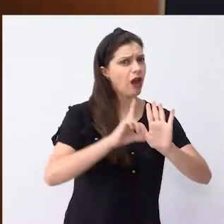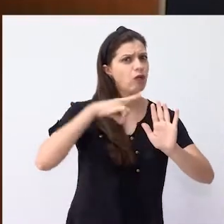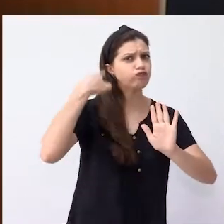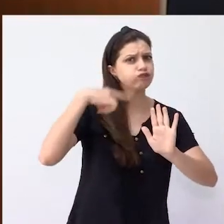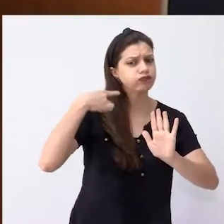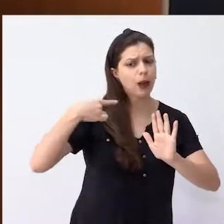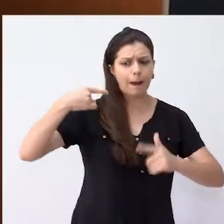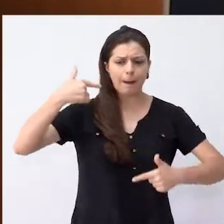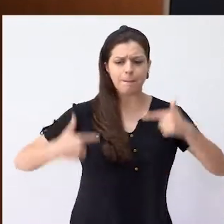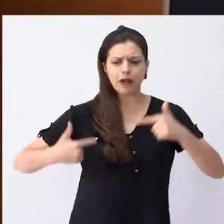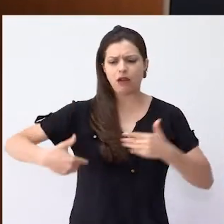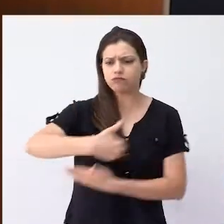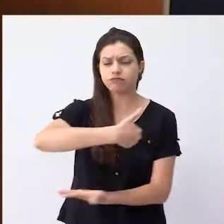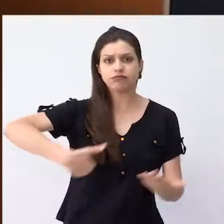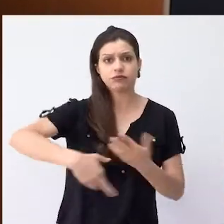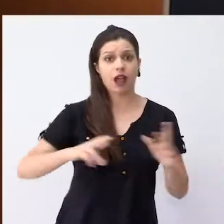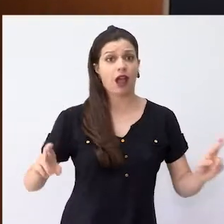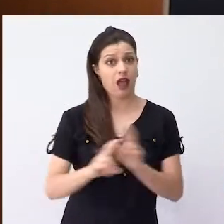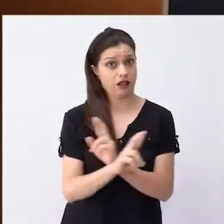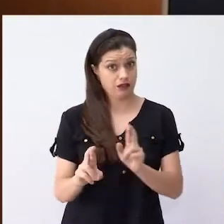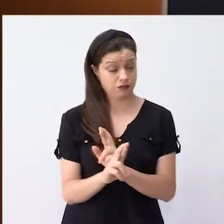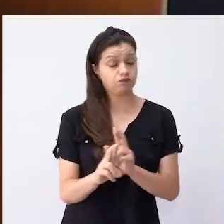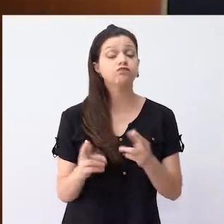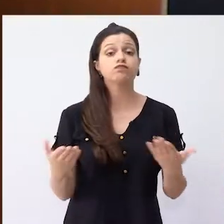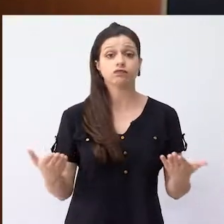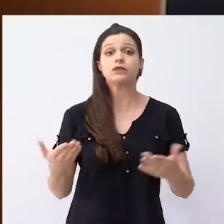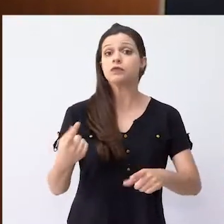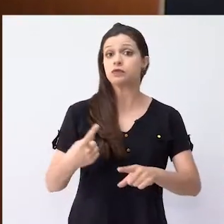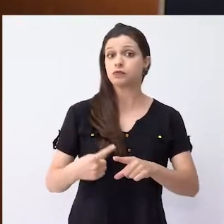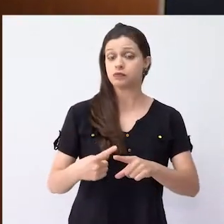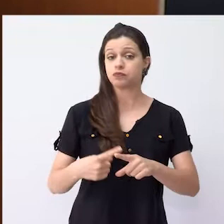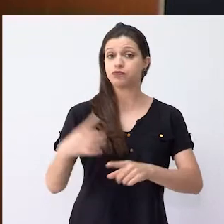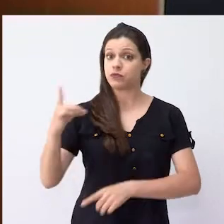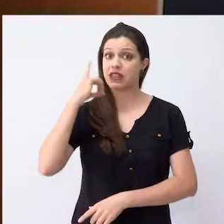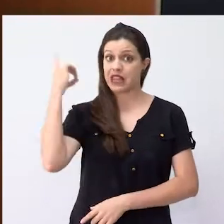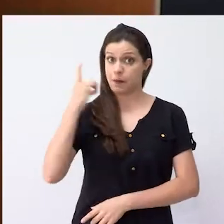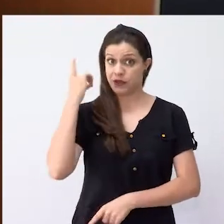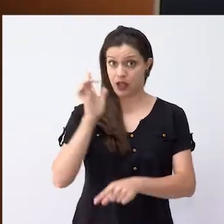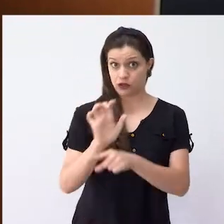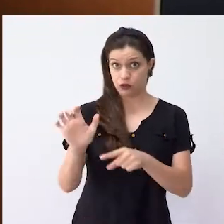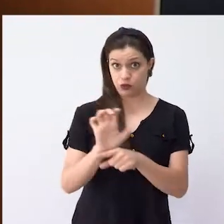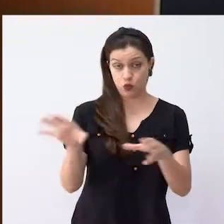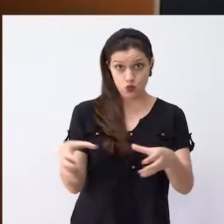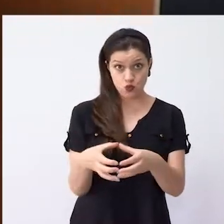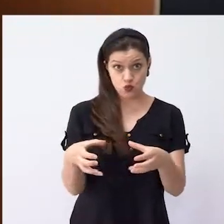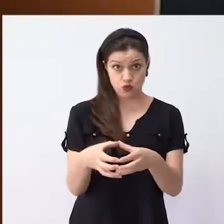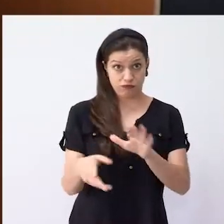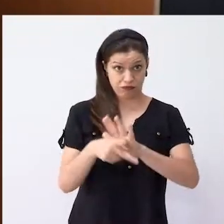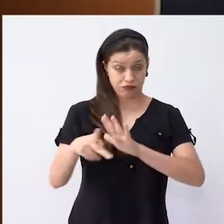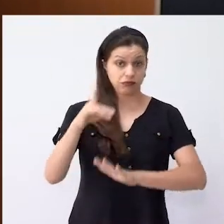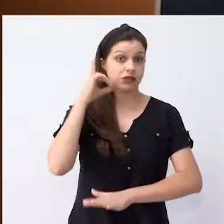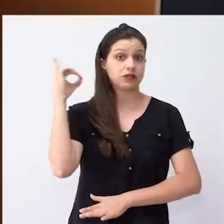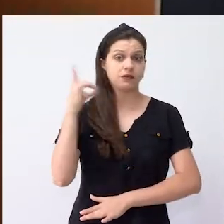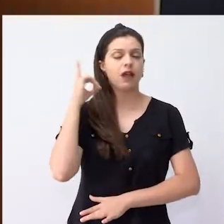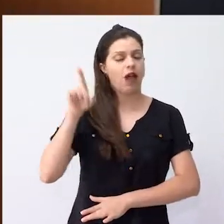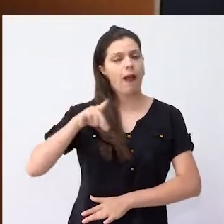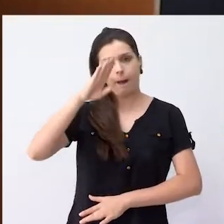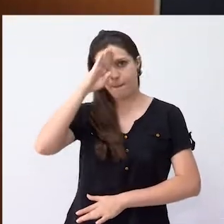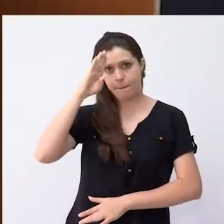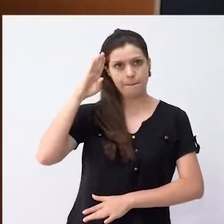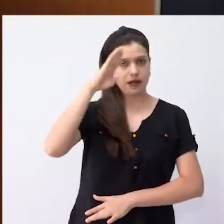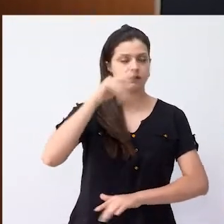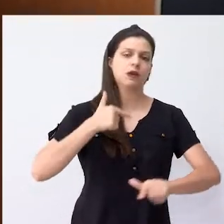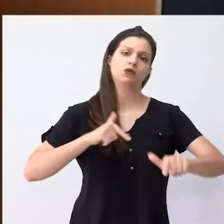e a política, entre a política e o direito, pois são os deputados estaduais, os membros do Parlamento Estadual, os principais